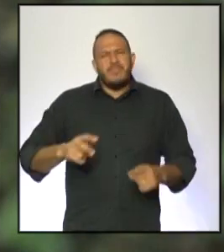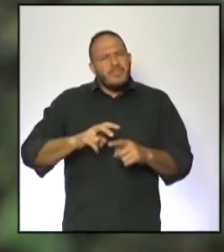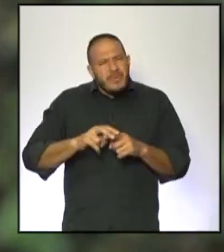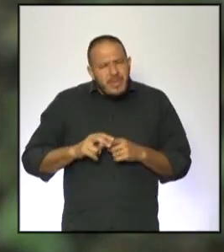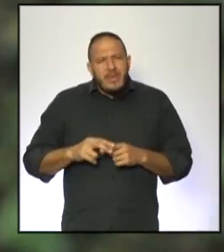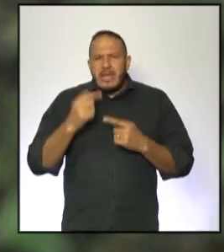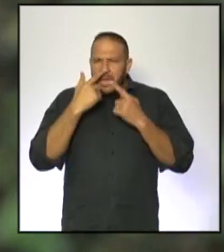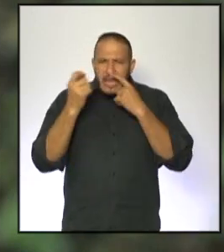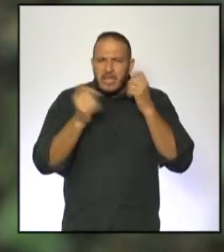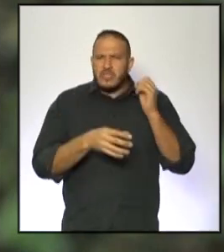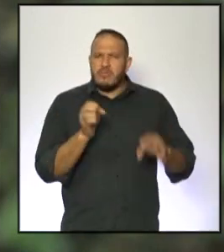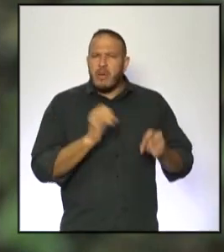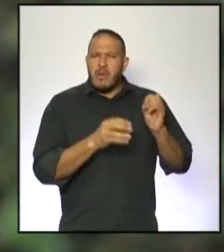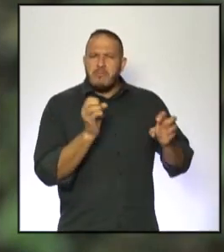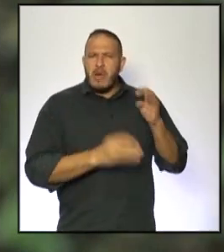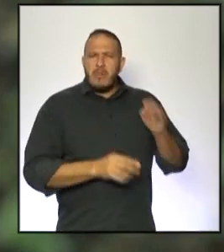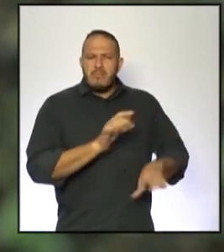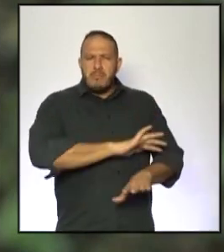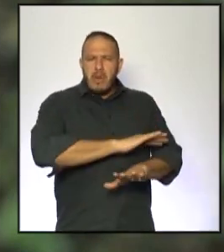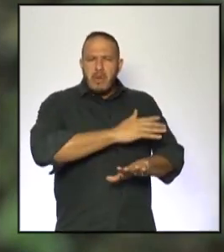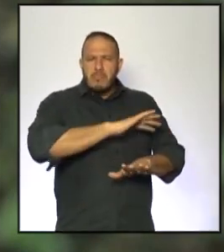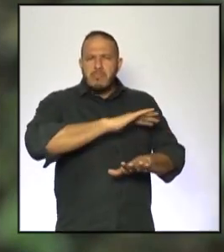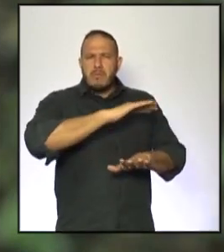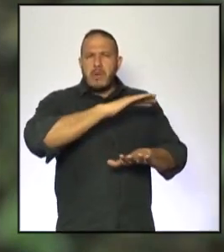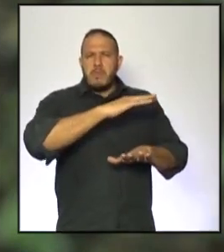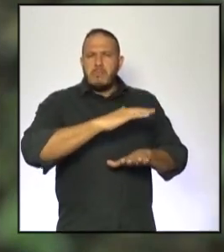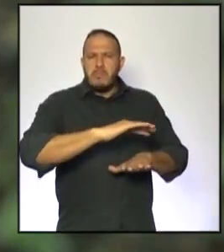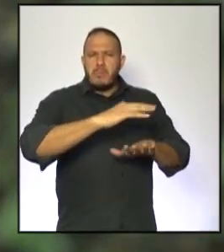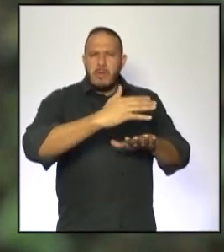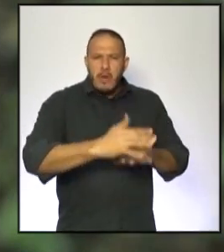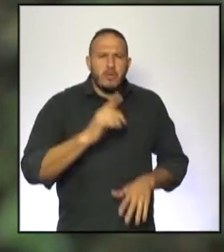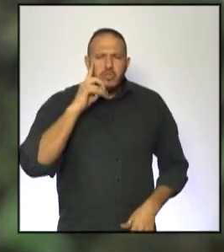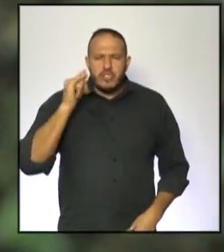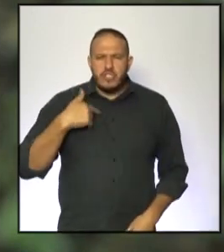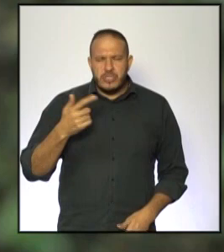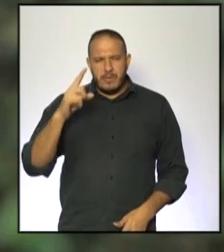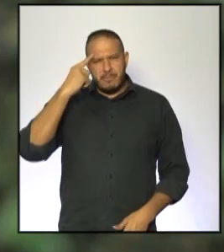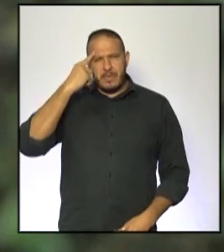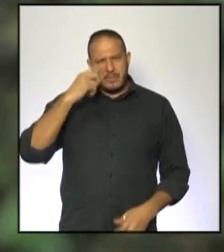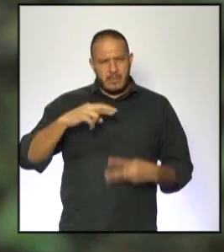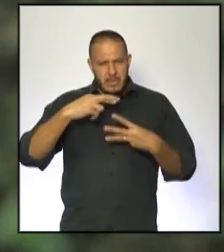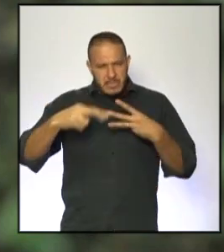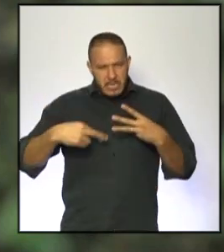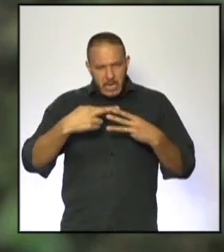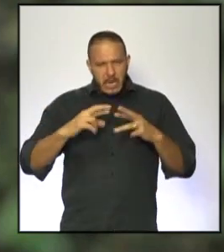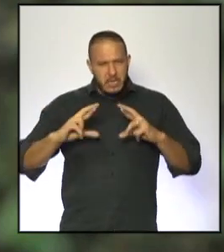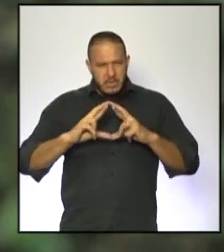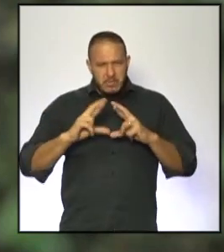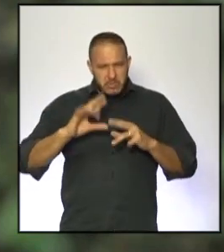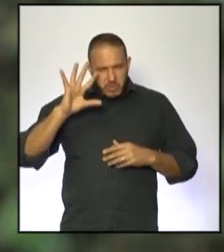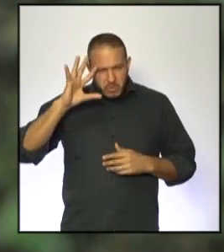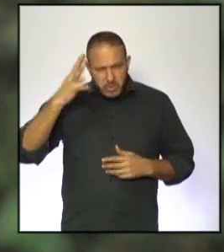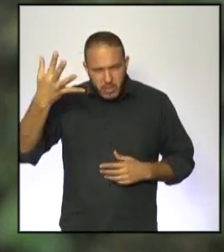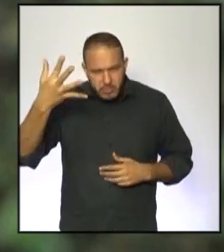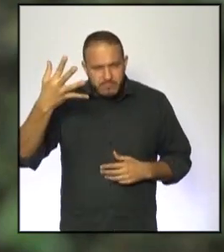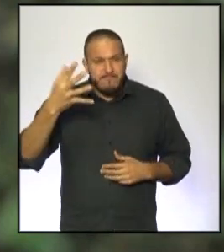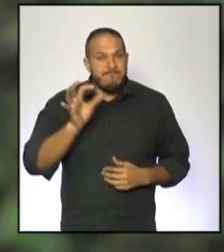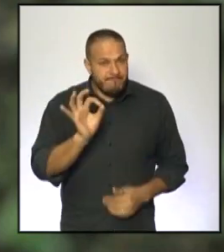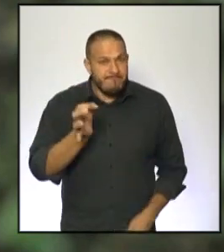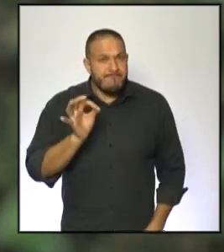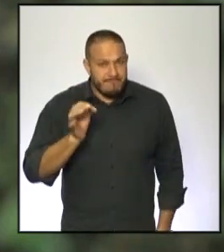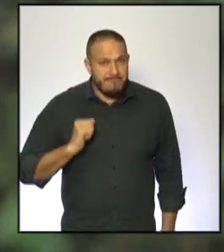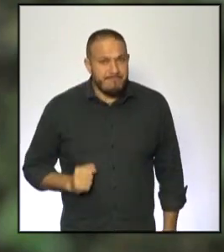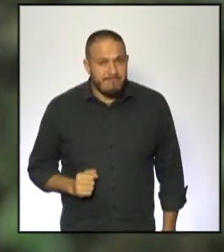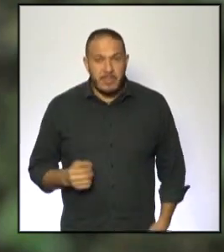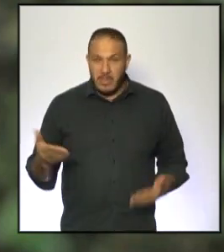tanto lixo assim no nosso dia a dia que a pergunta reciclar é a solução faz muito sentido. Eu vou